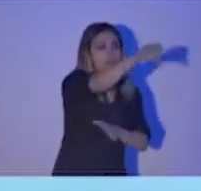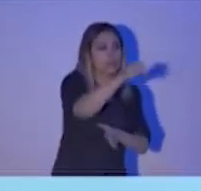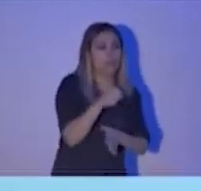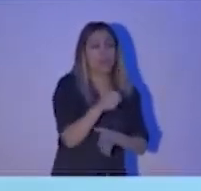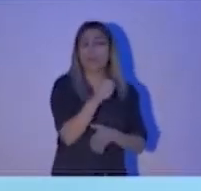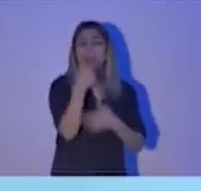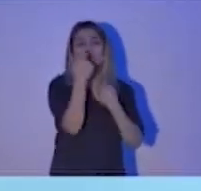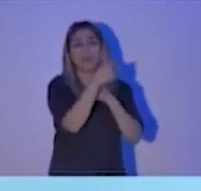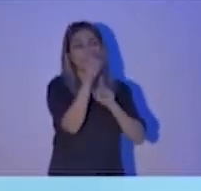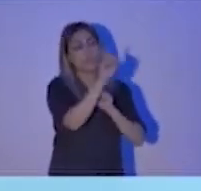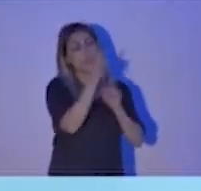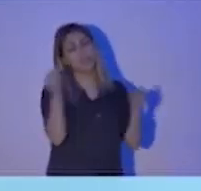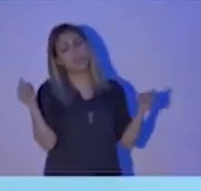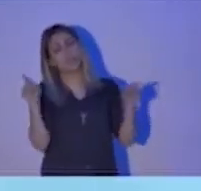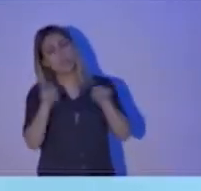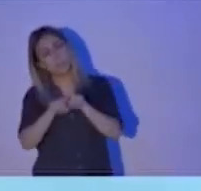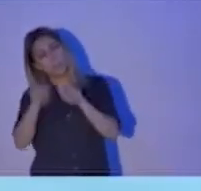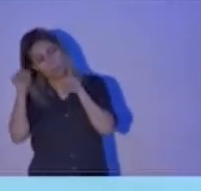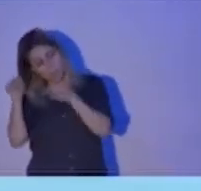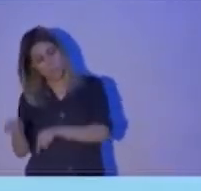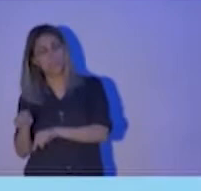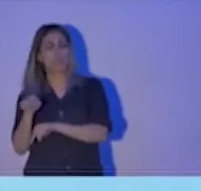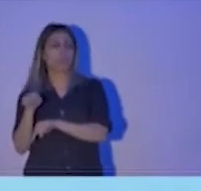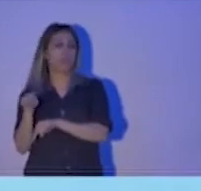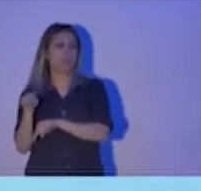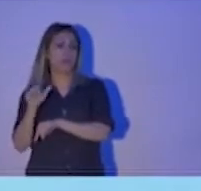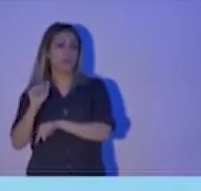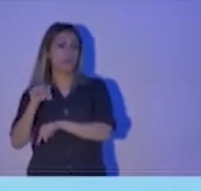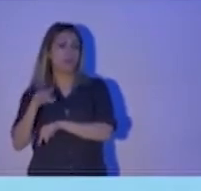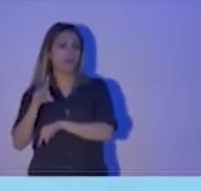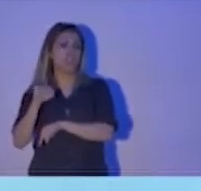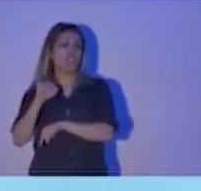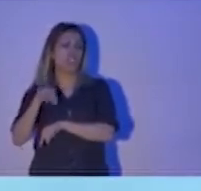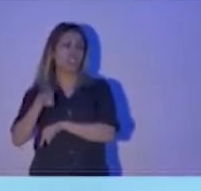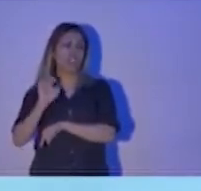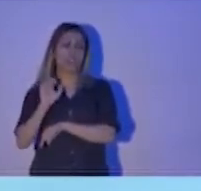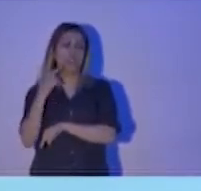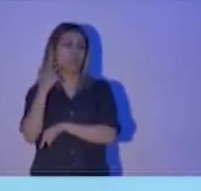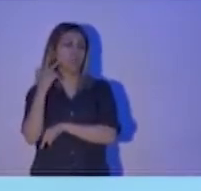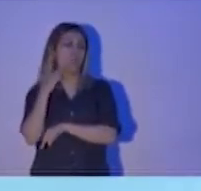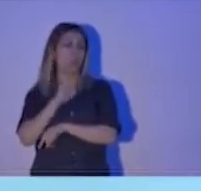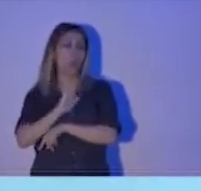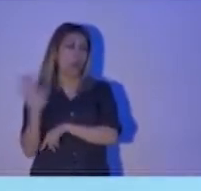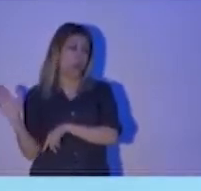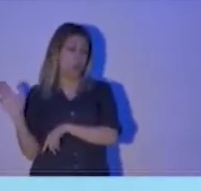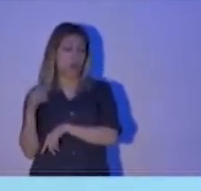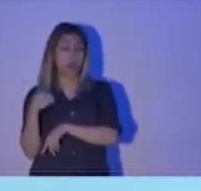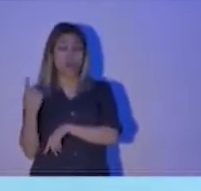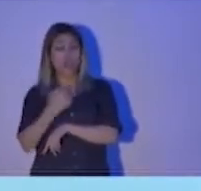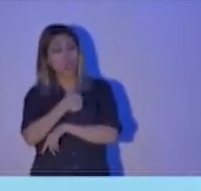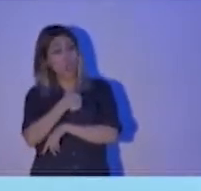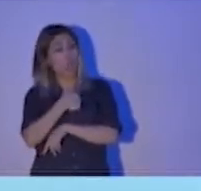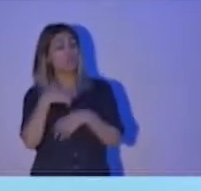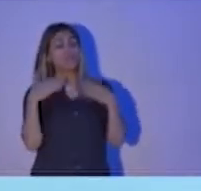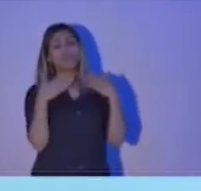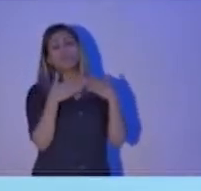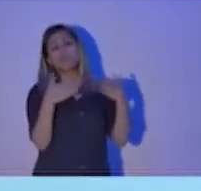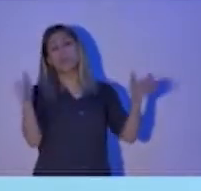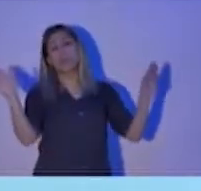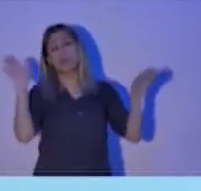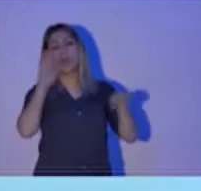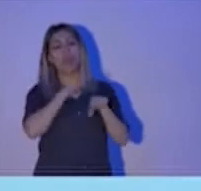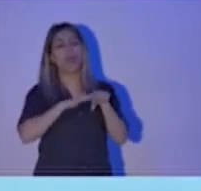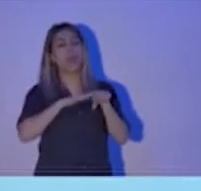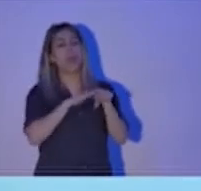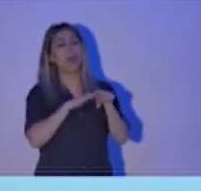outros que permitem e possibilitam. Tá? Então, fundamental, e nós estamos à disposição para atender com relação a isso.